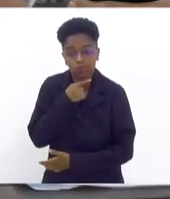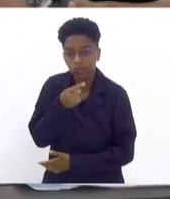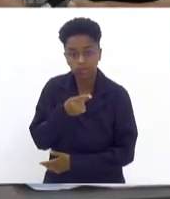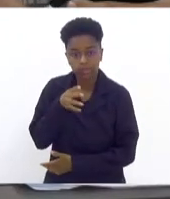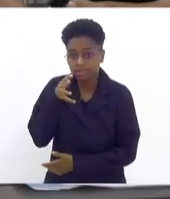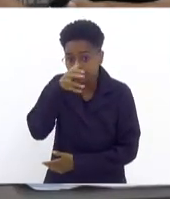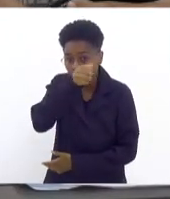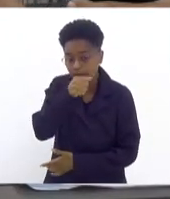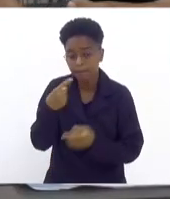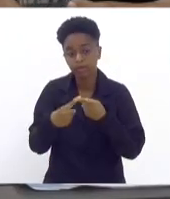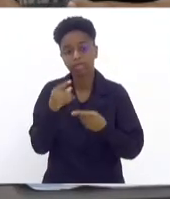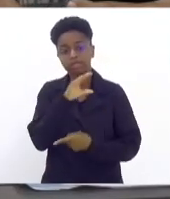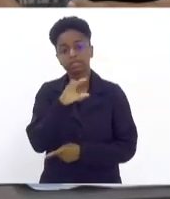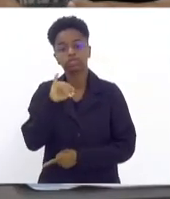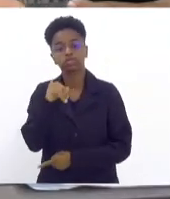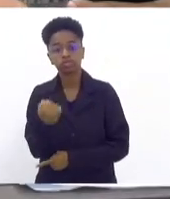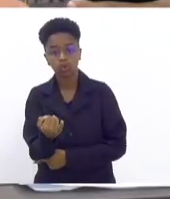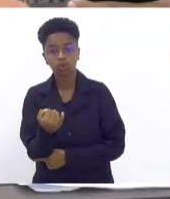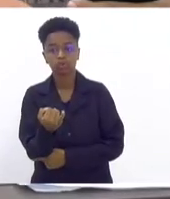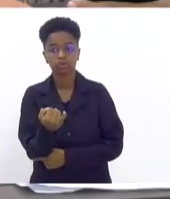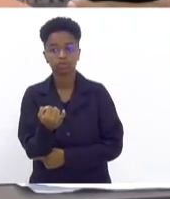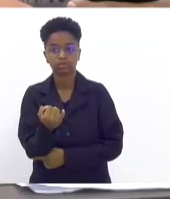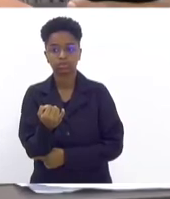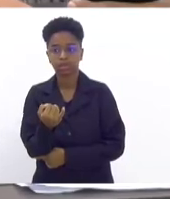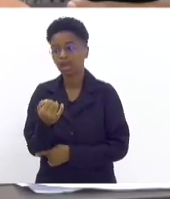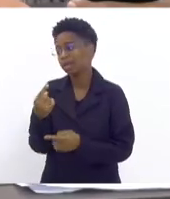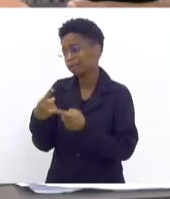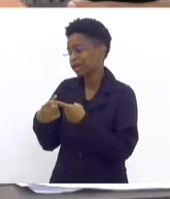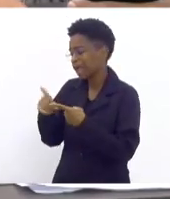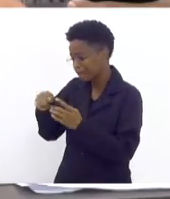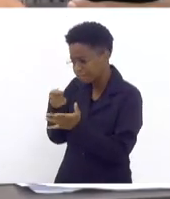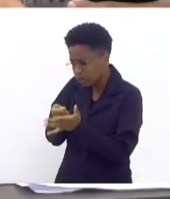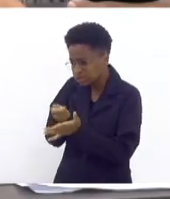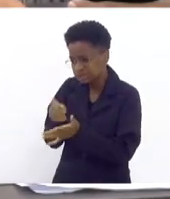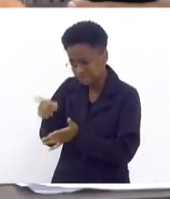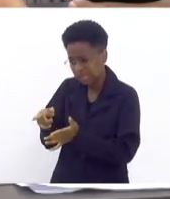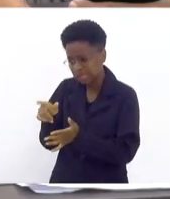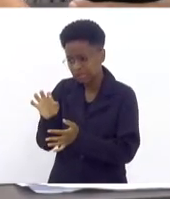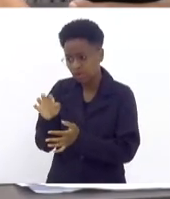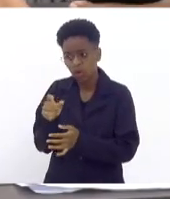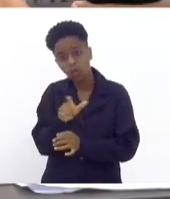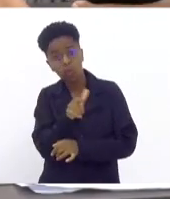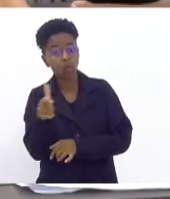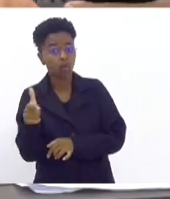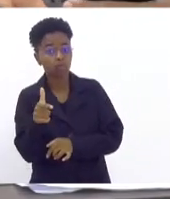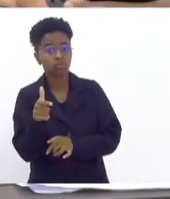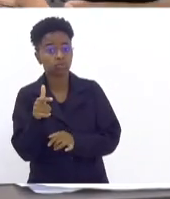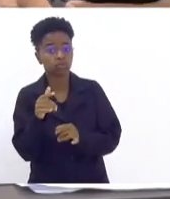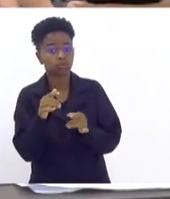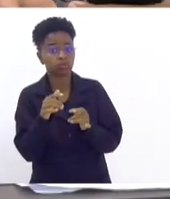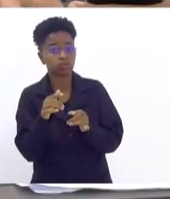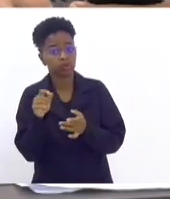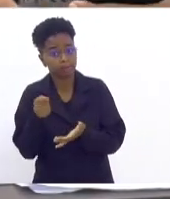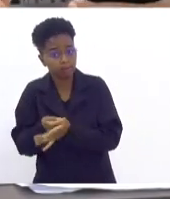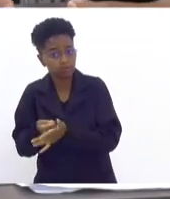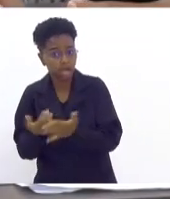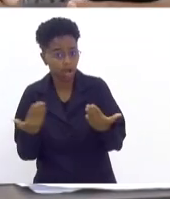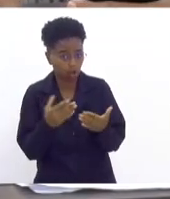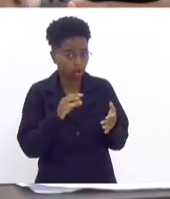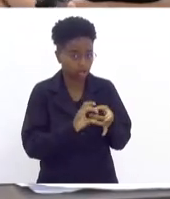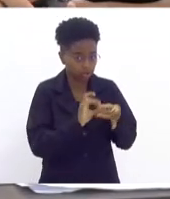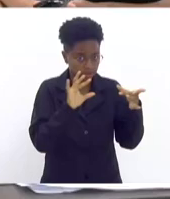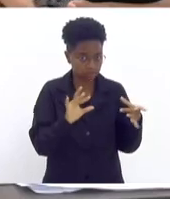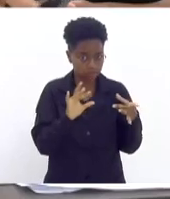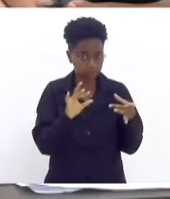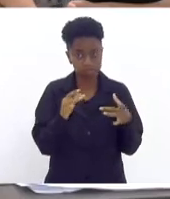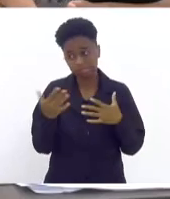CCJ... outro era impositivo, né? Esse aqui é autorizativo. A discussão aí seria esquecer do